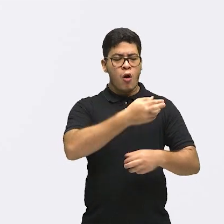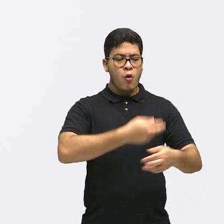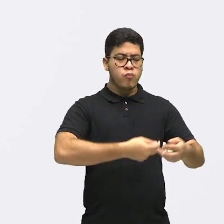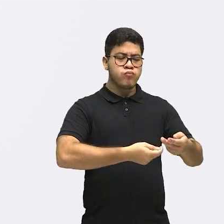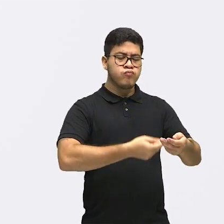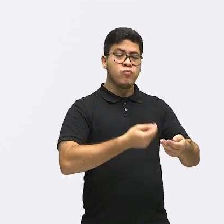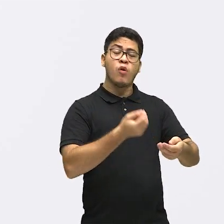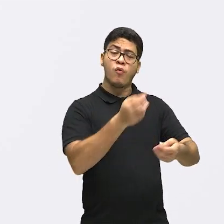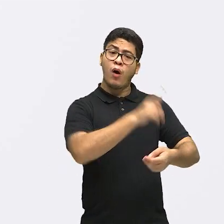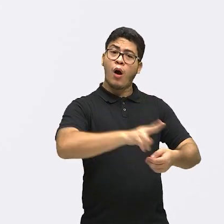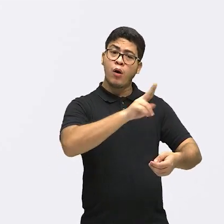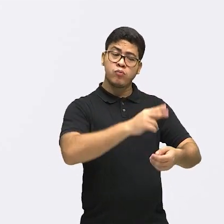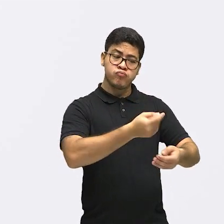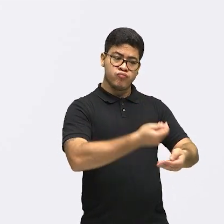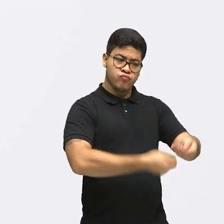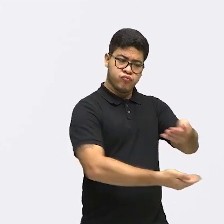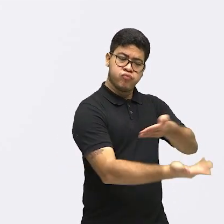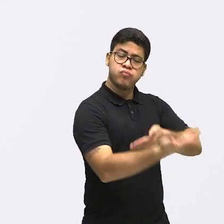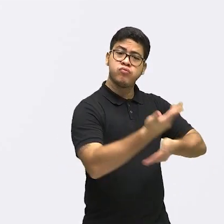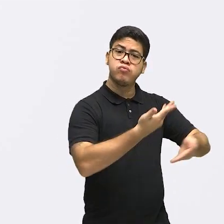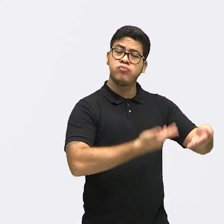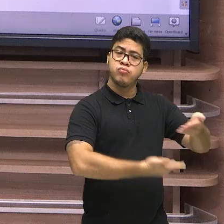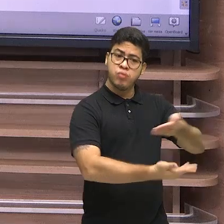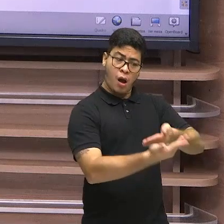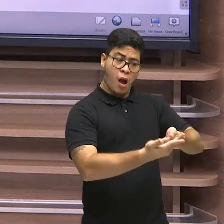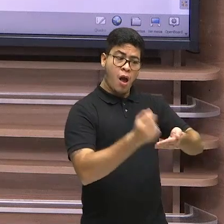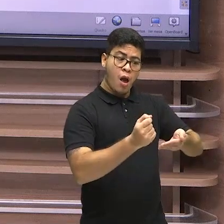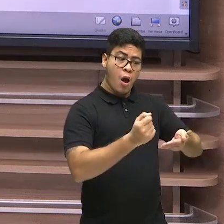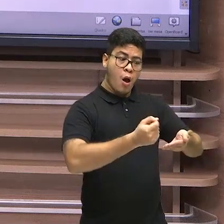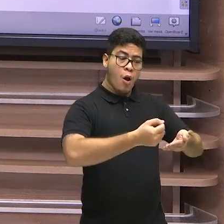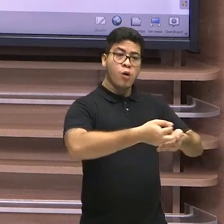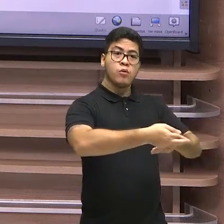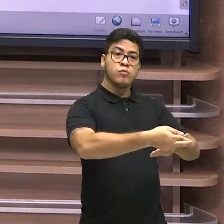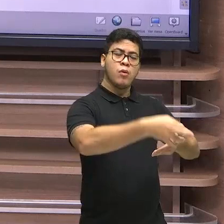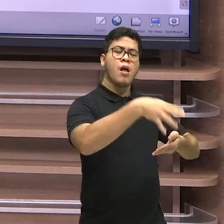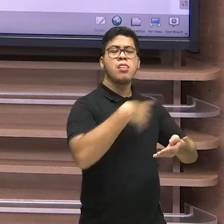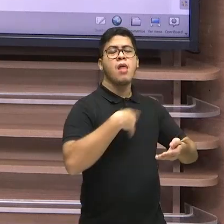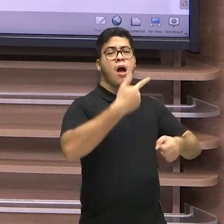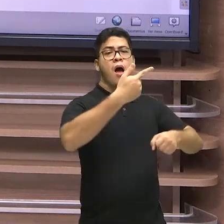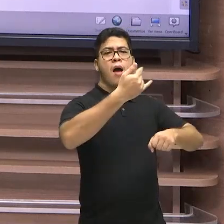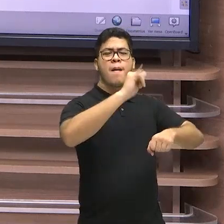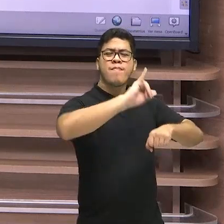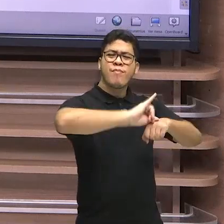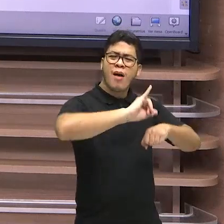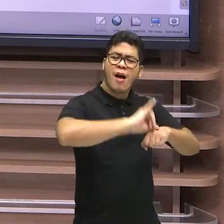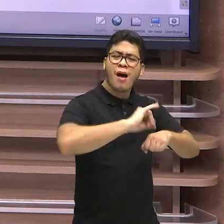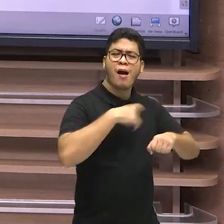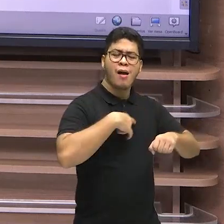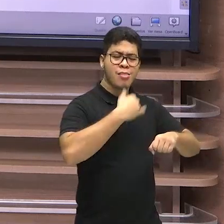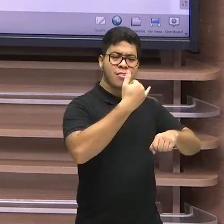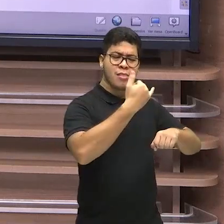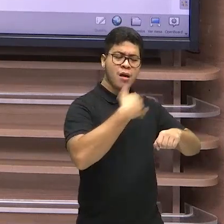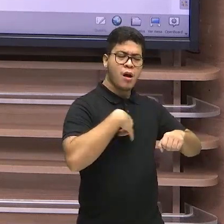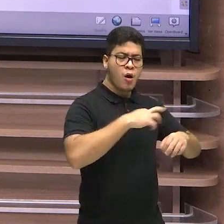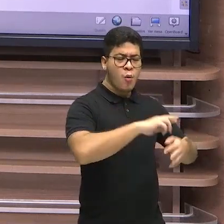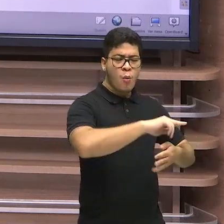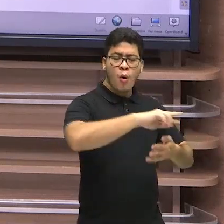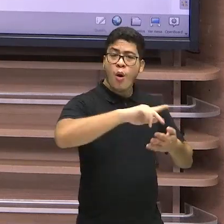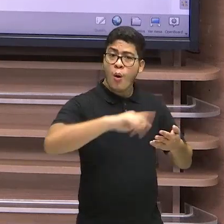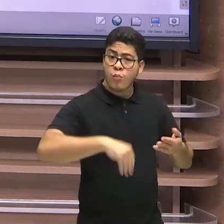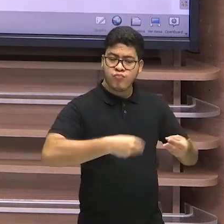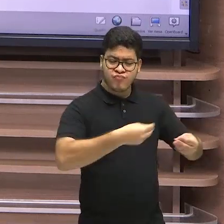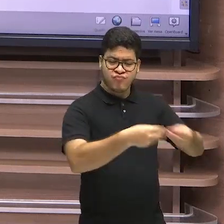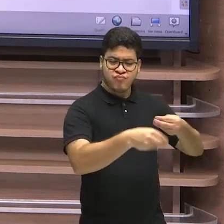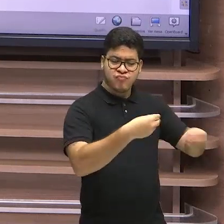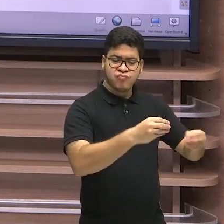ao ciclo produtivo. Aí a gente está falando o quê? Das latinhas, das garrafas PETs, elas vão ser recicladas e